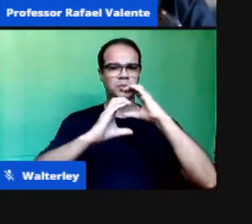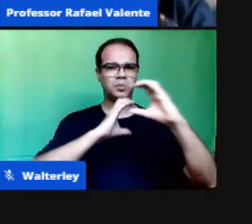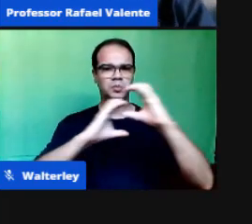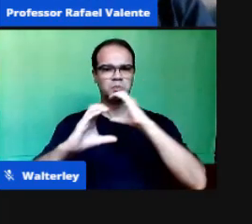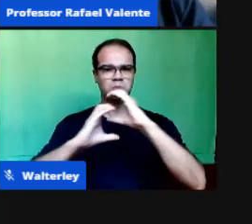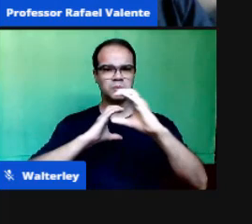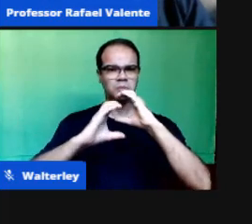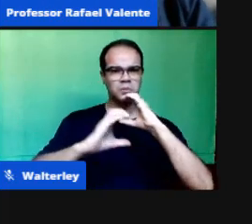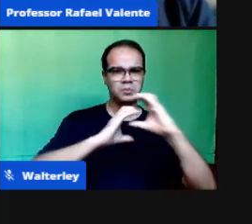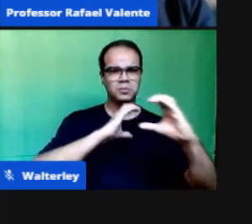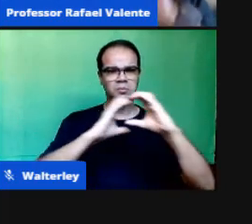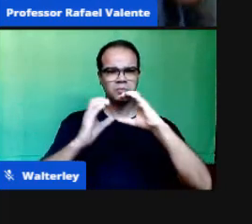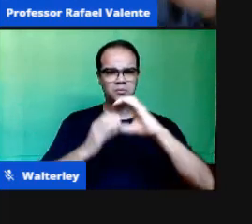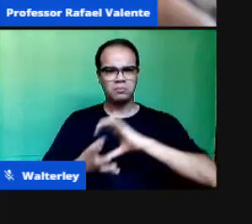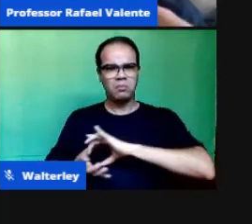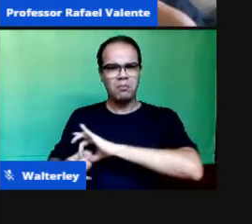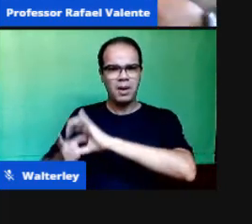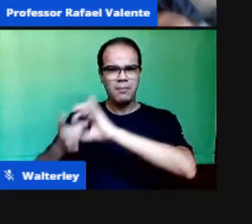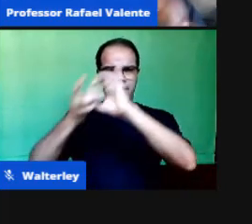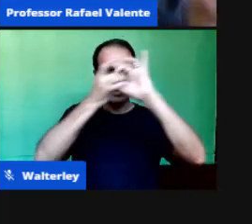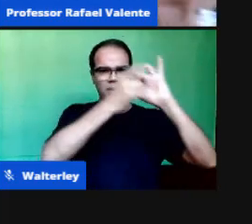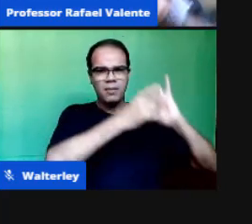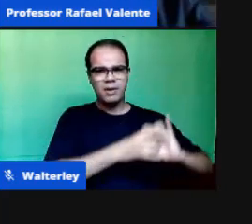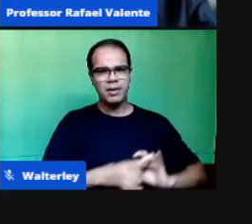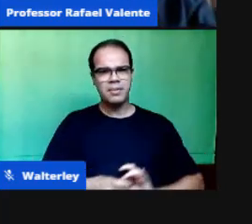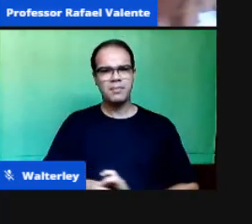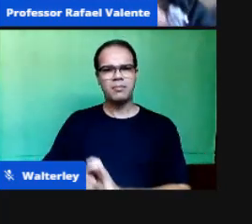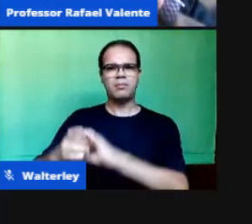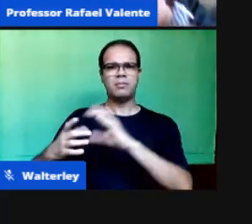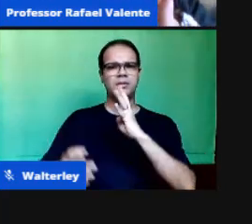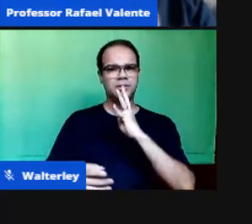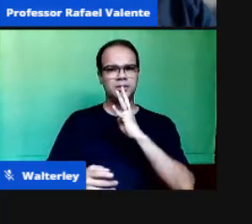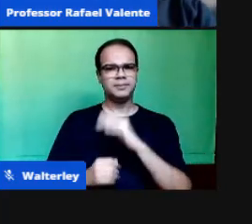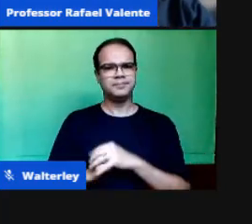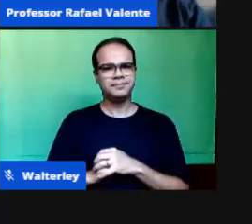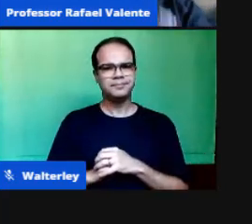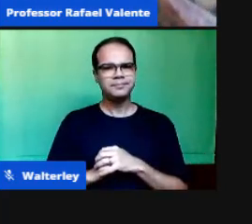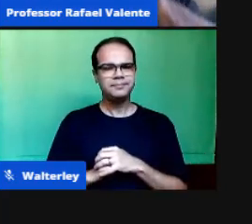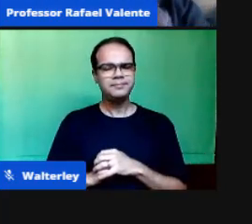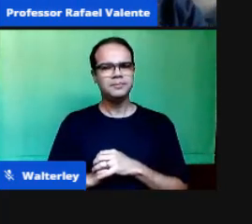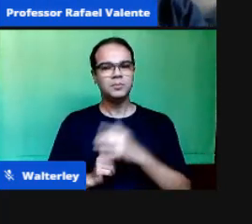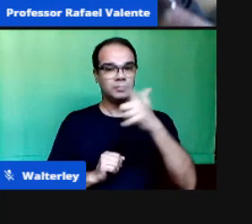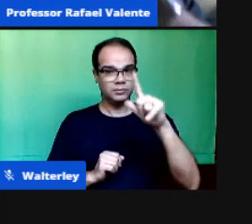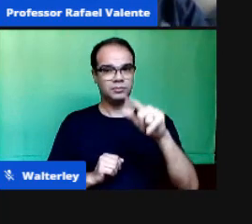Olha isso, pessoal. Olha isso. Não sou eu que estou dizendo, tá? Isso é uma pesquisa.